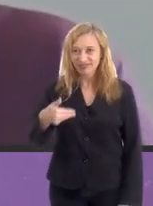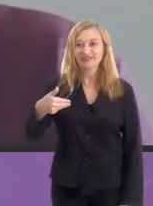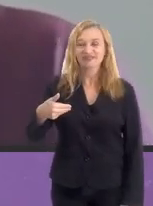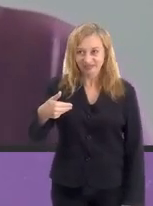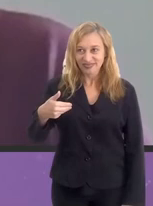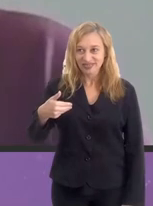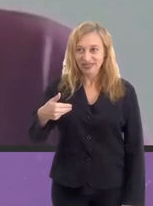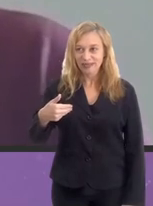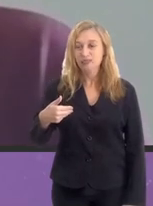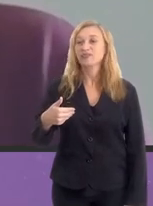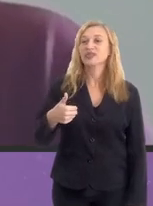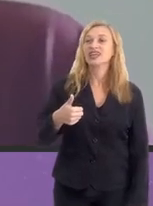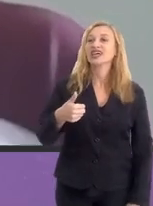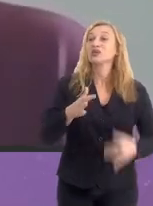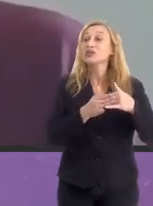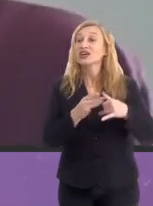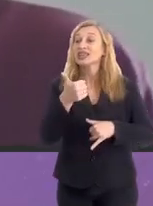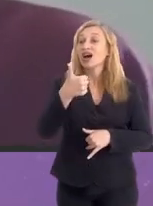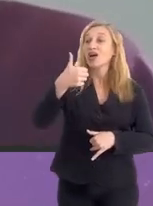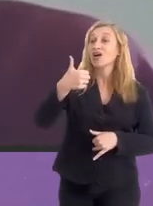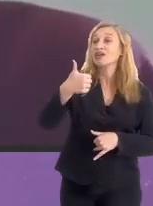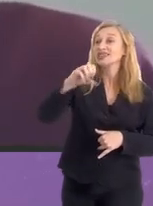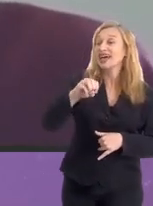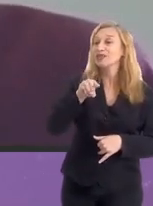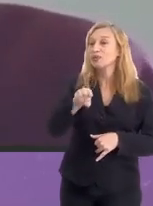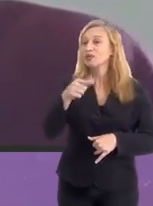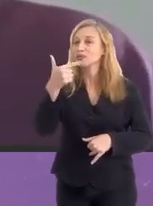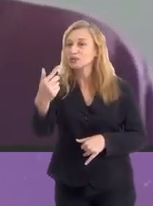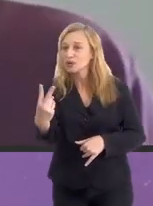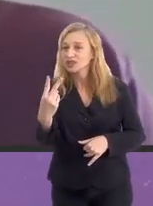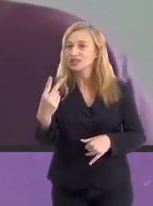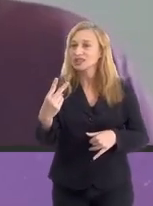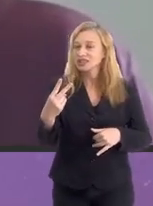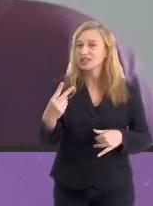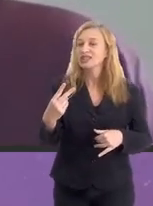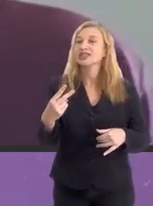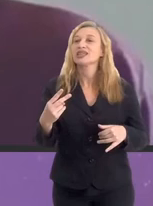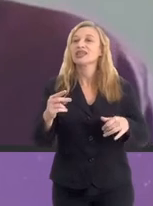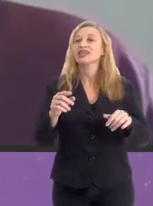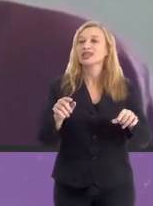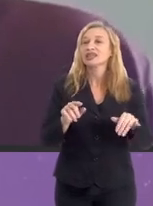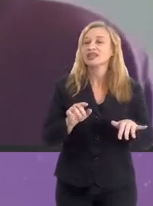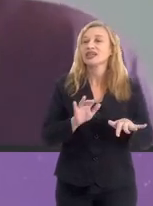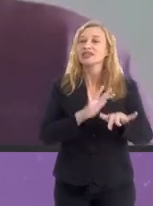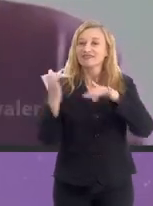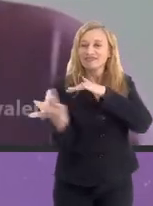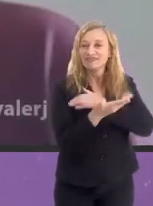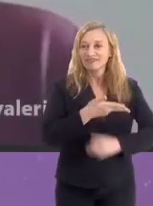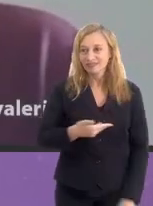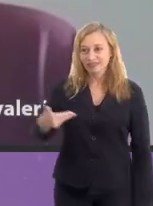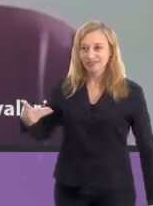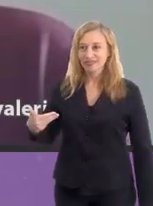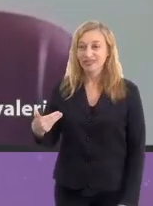www.aherj.com.br ov.br através do Canal 12 da net na TV aberta canal 10.2 e